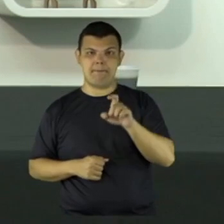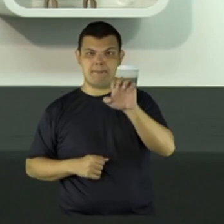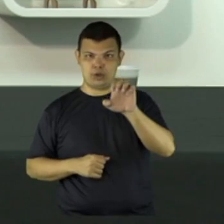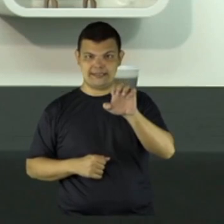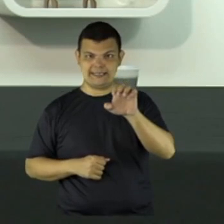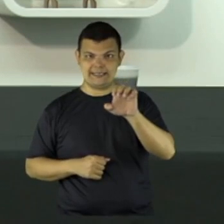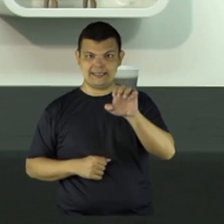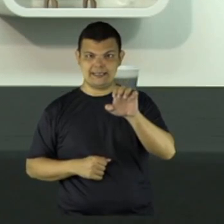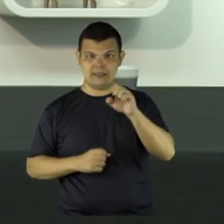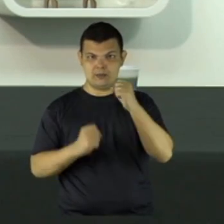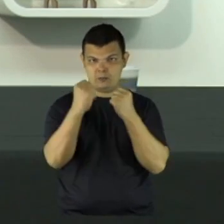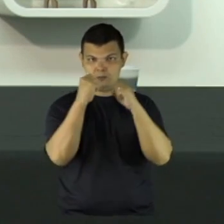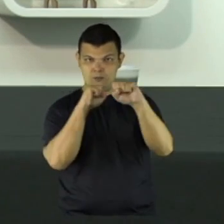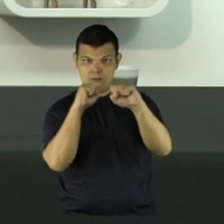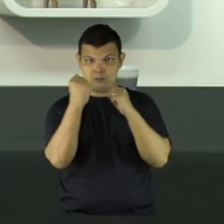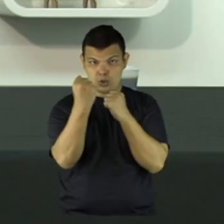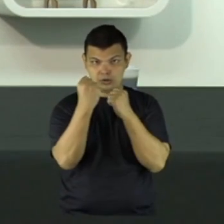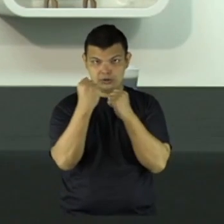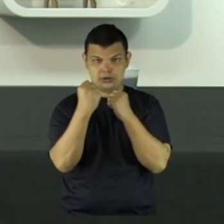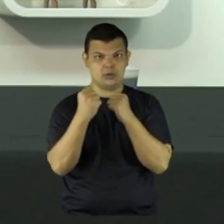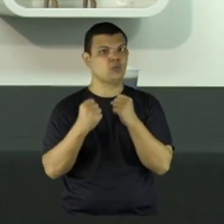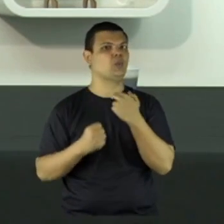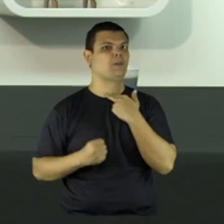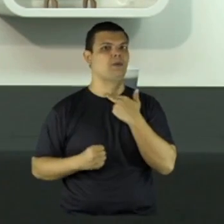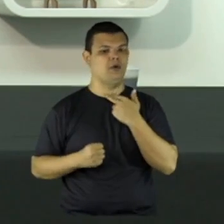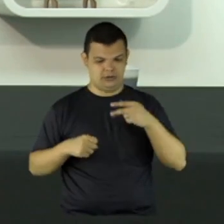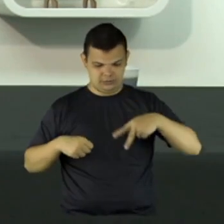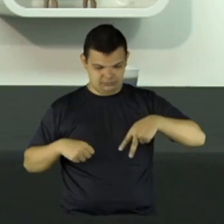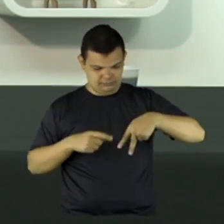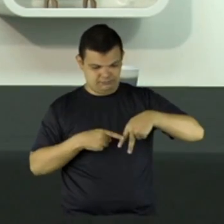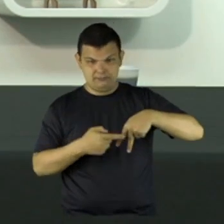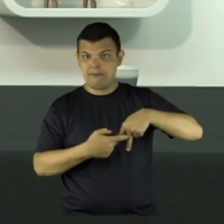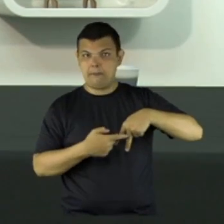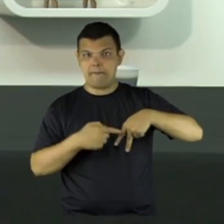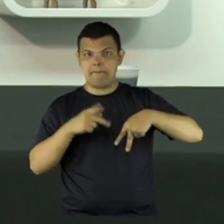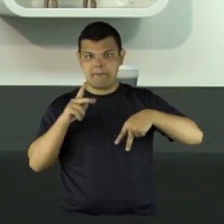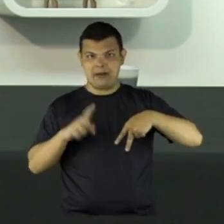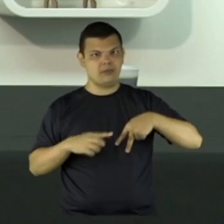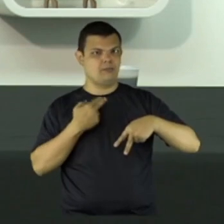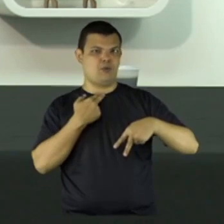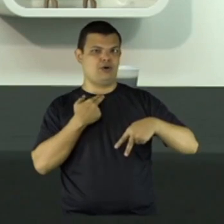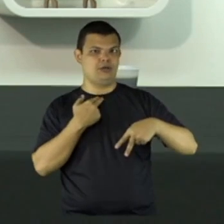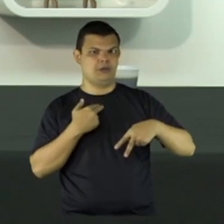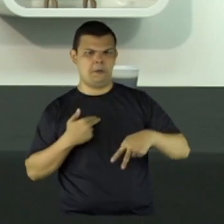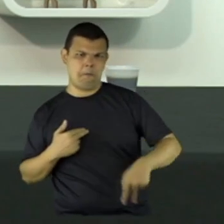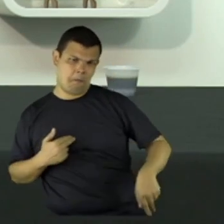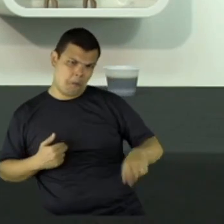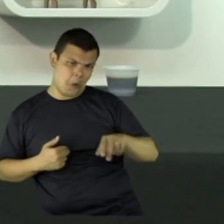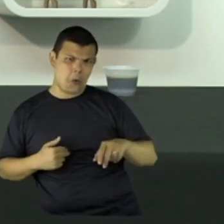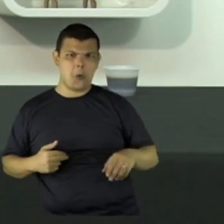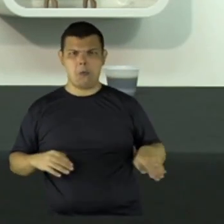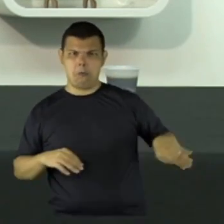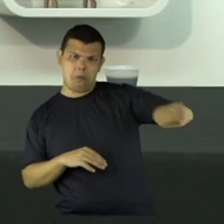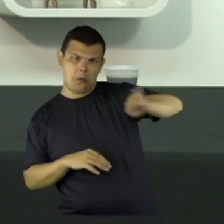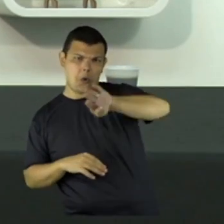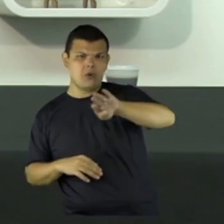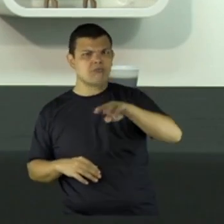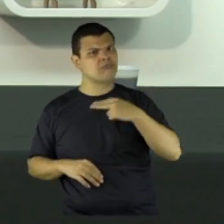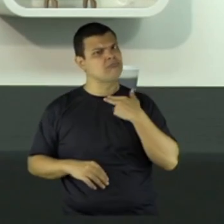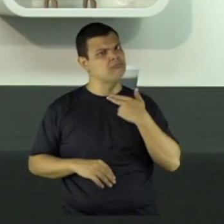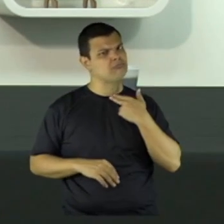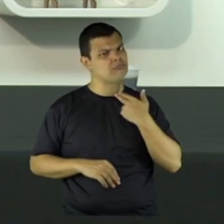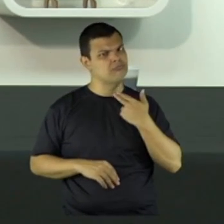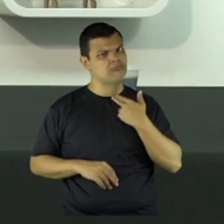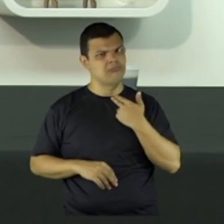você não pode golpear utilizando as pernas, você não pode chutar no boxe, porque as regras dizem que no